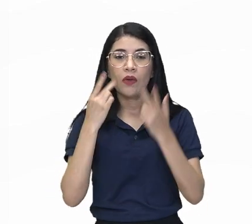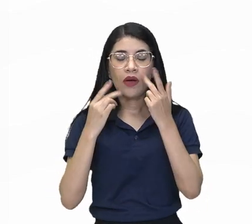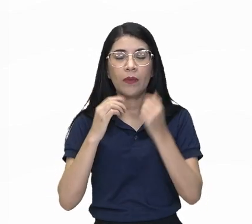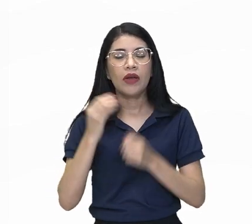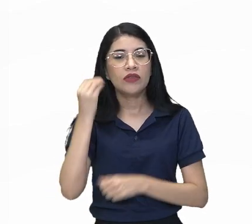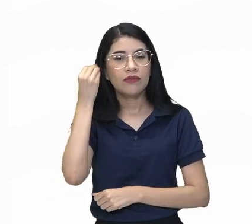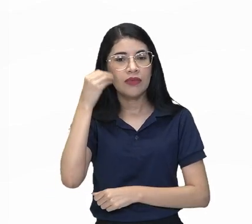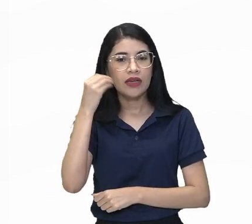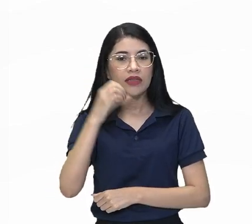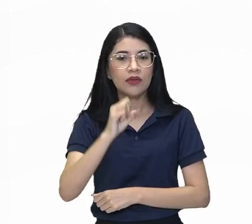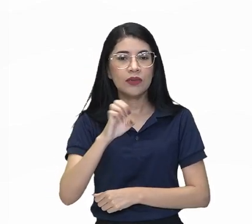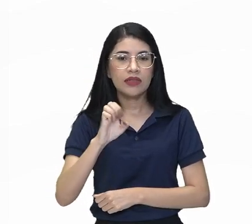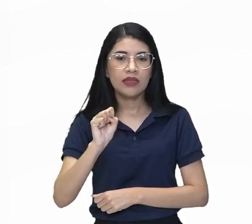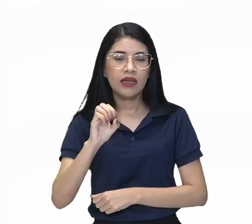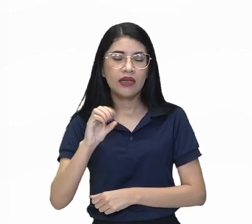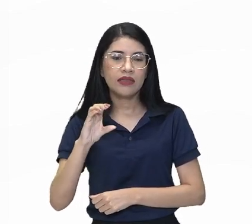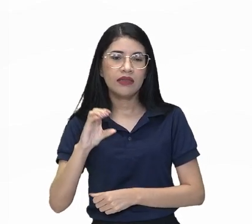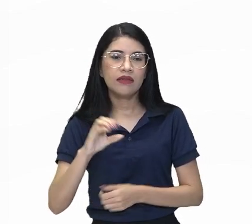SESC, Teatro